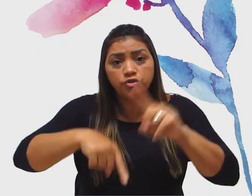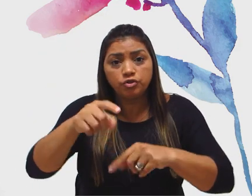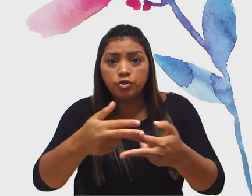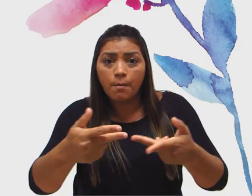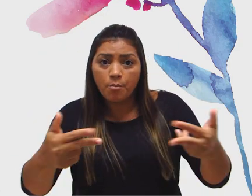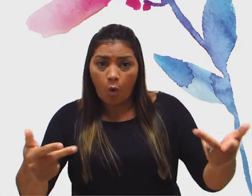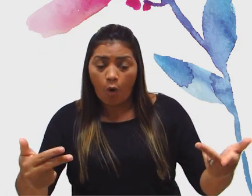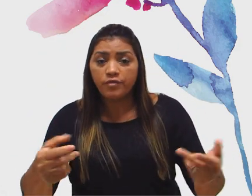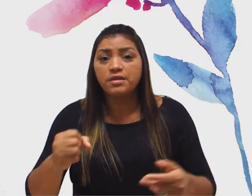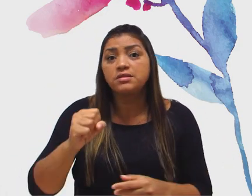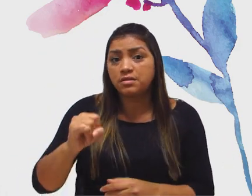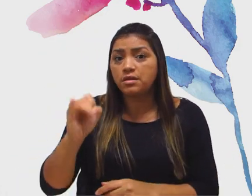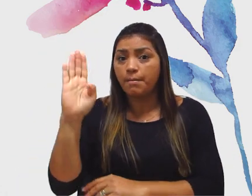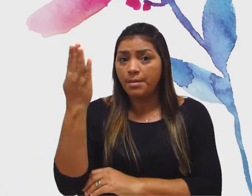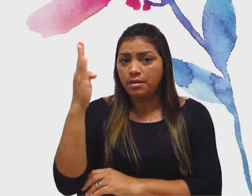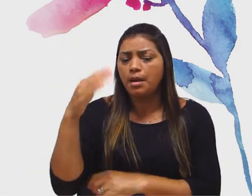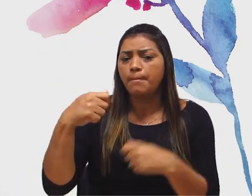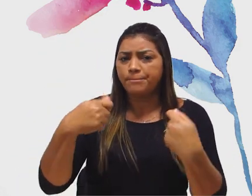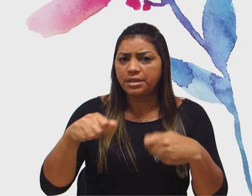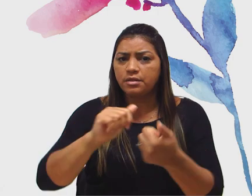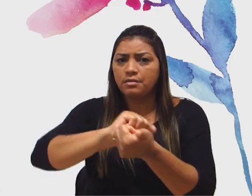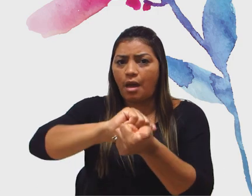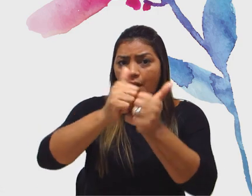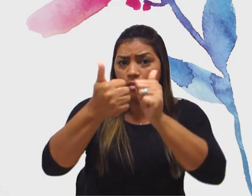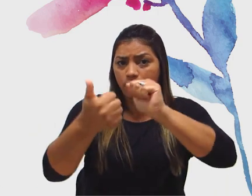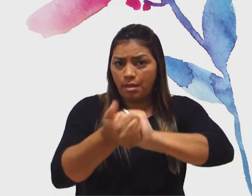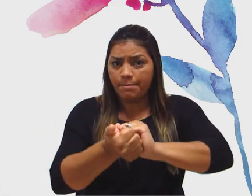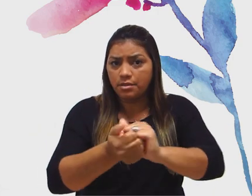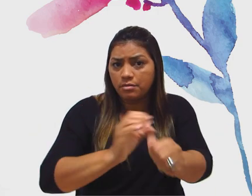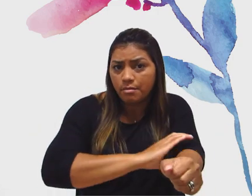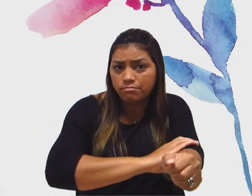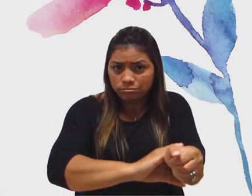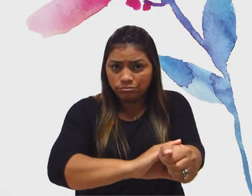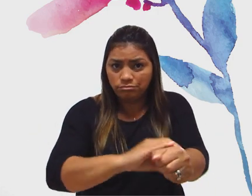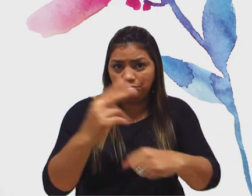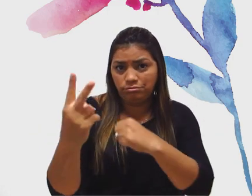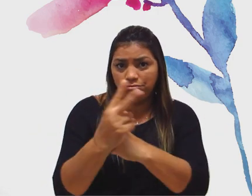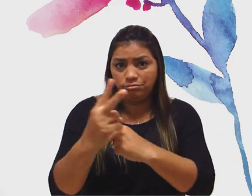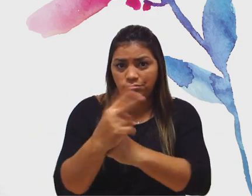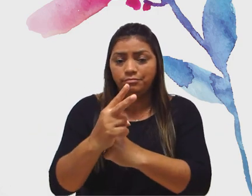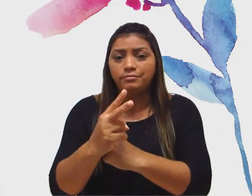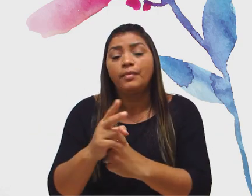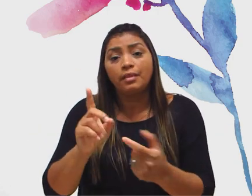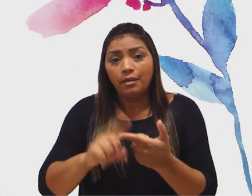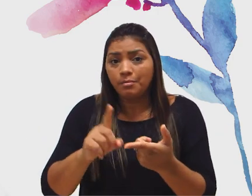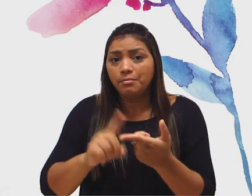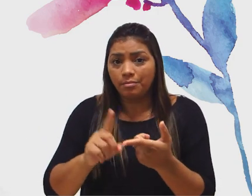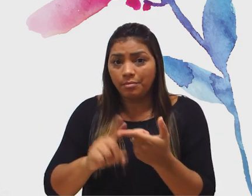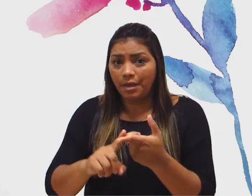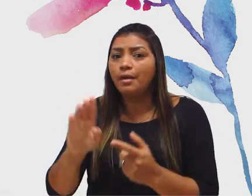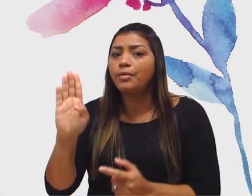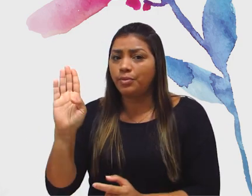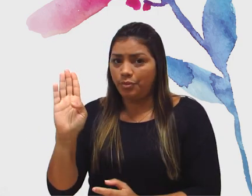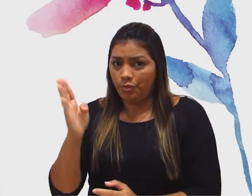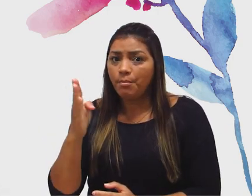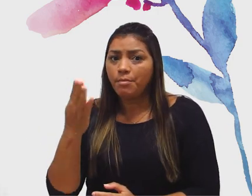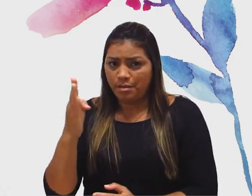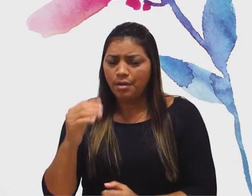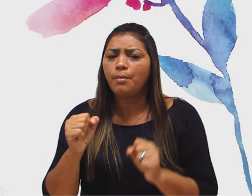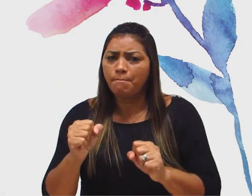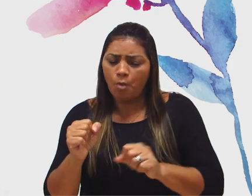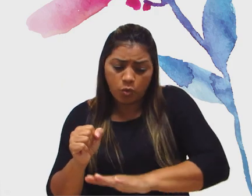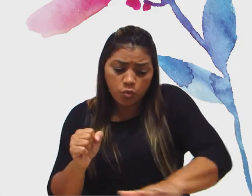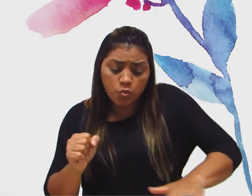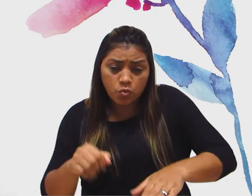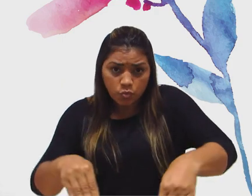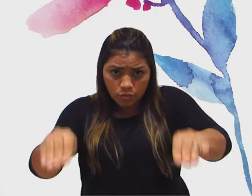se possível, devem ser instaladas barras de proteção. Ah, no banheiro podem ser